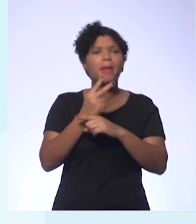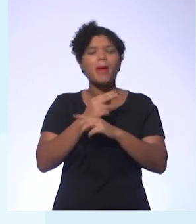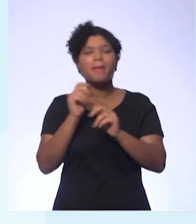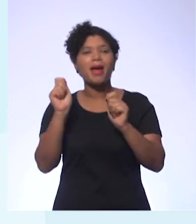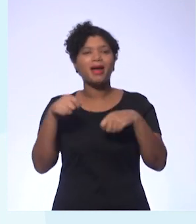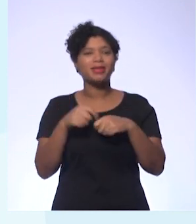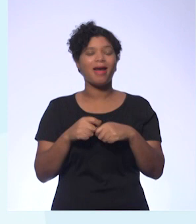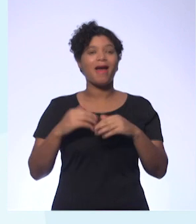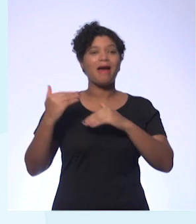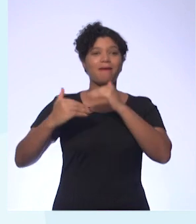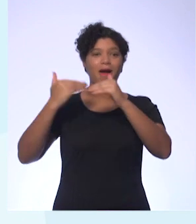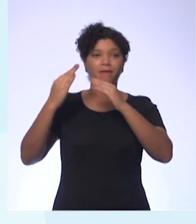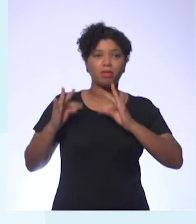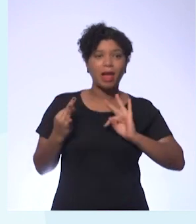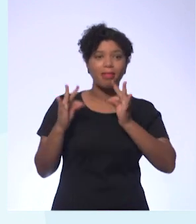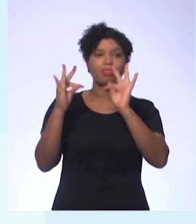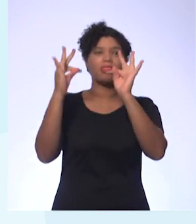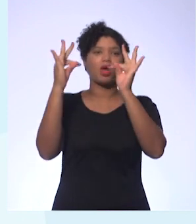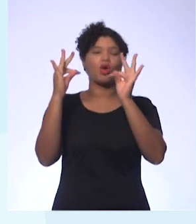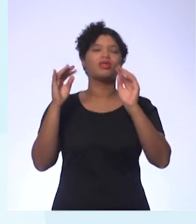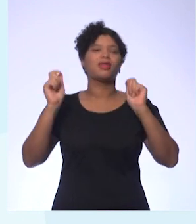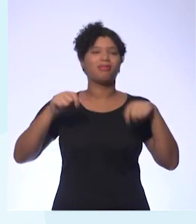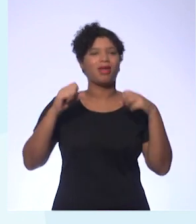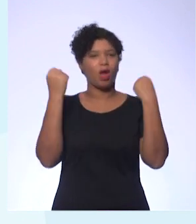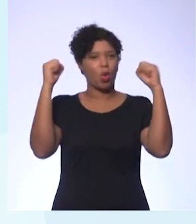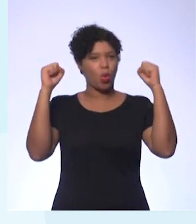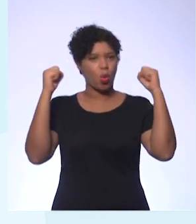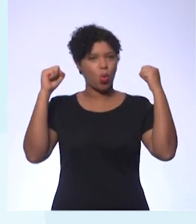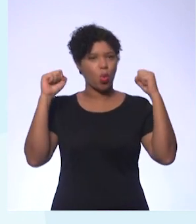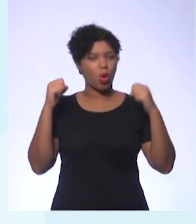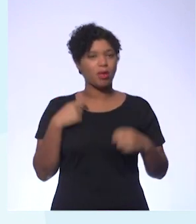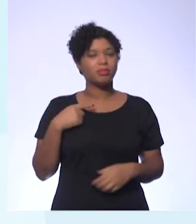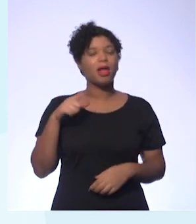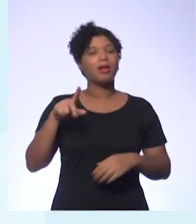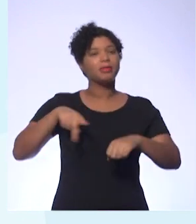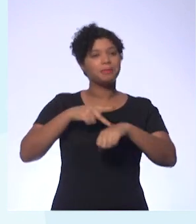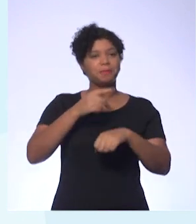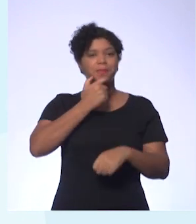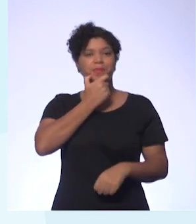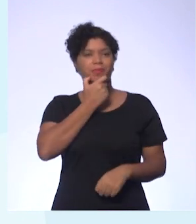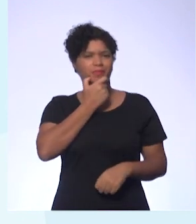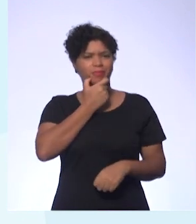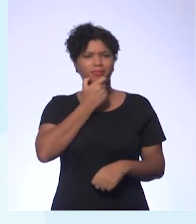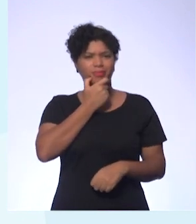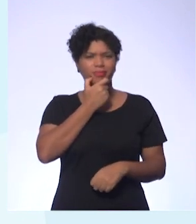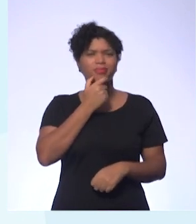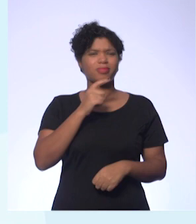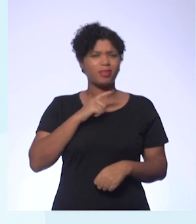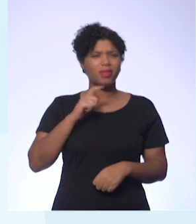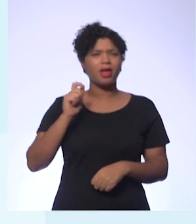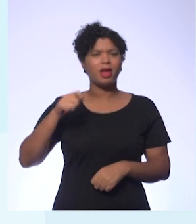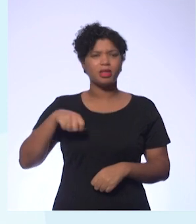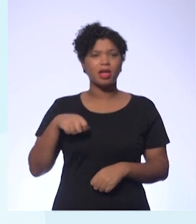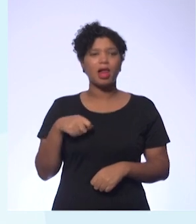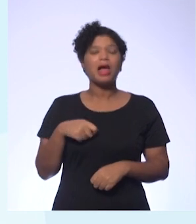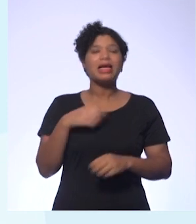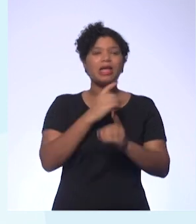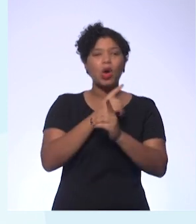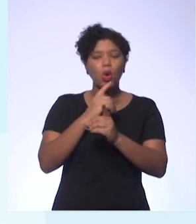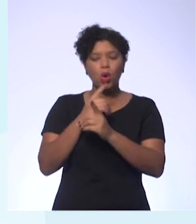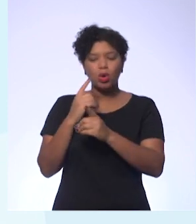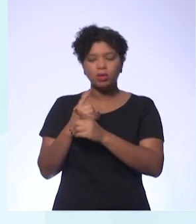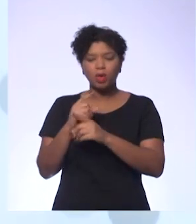que possibilitaram também a industrialização. A Inglaterra ela tinha a Inglaterra ela encontrou